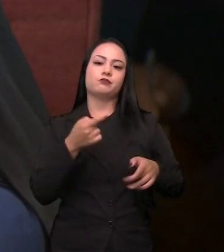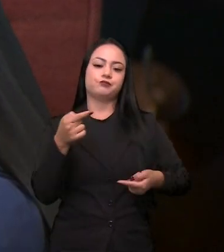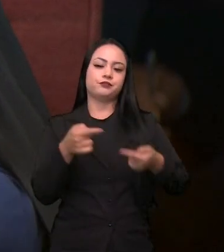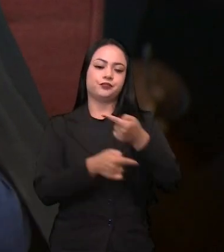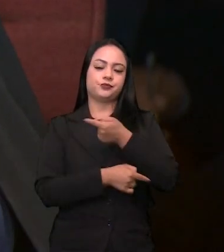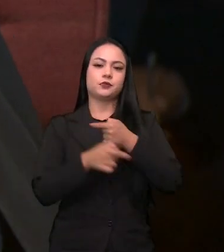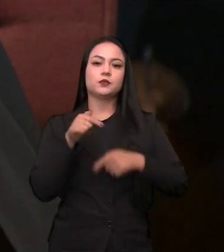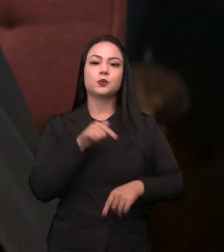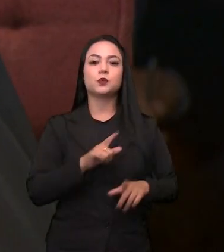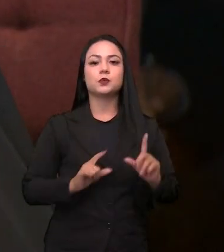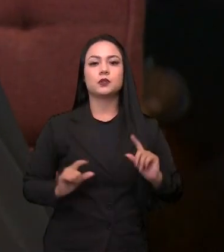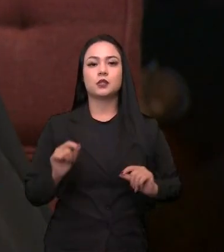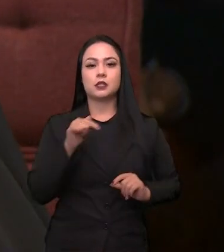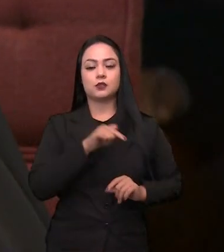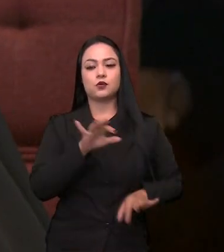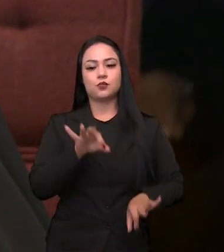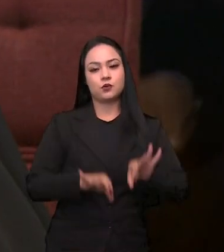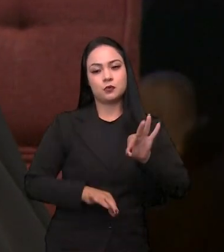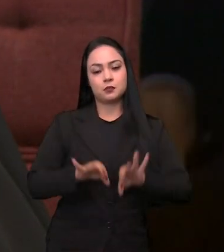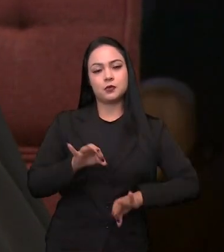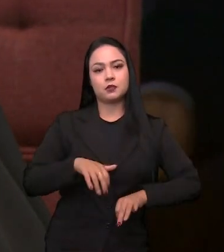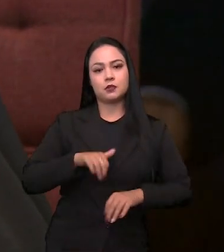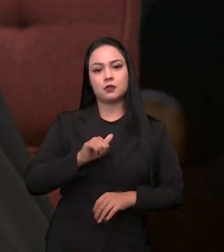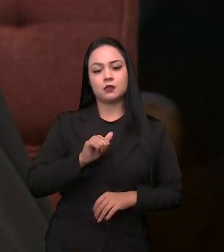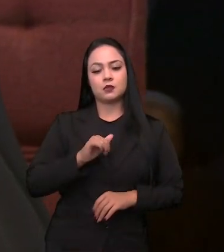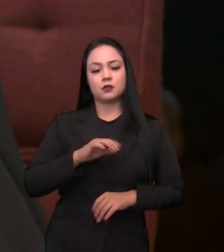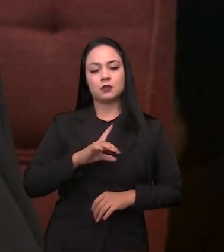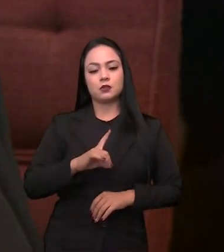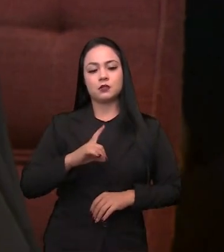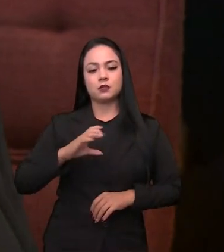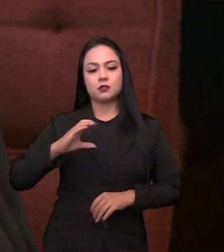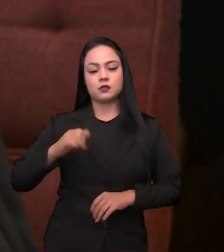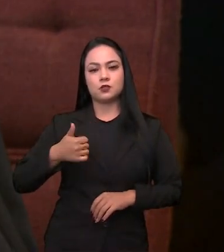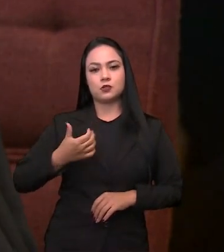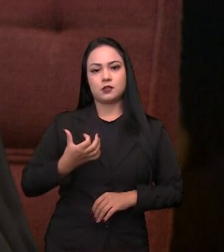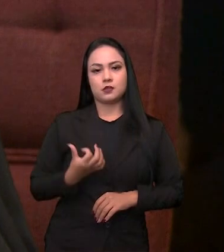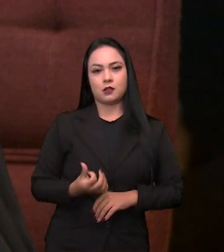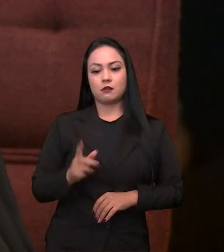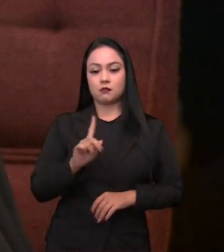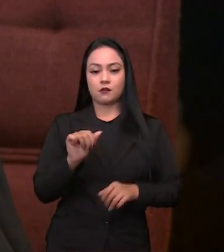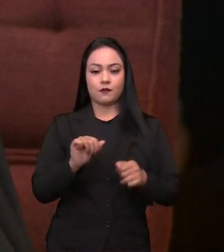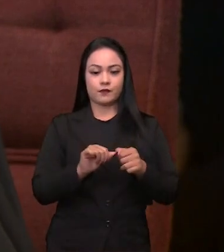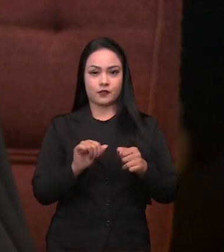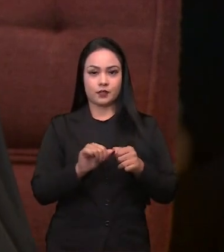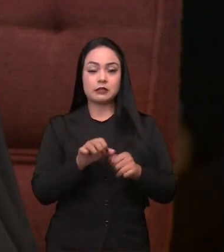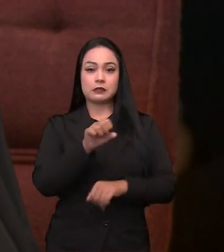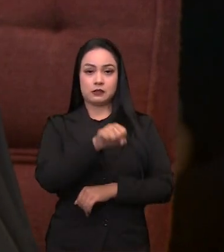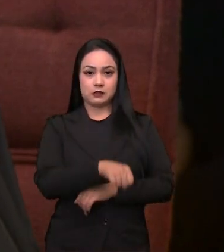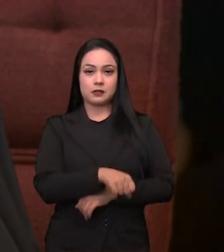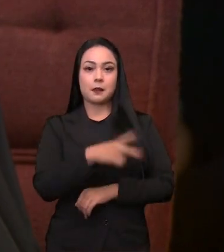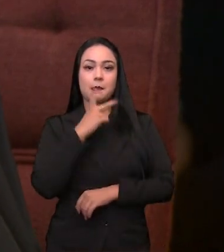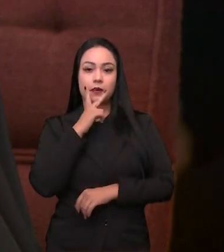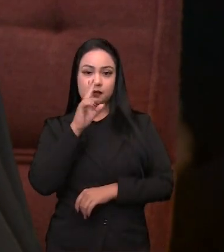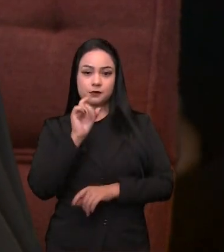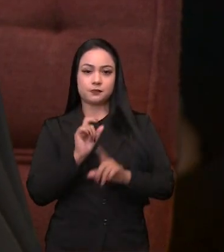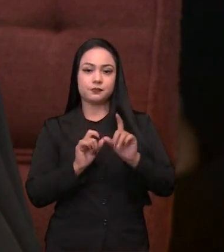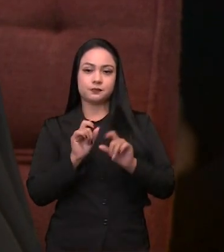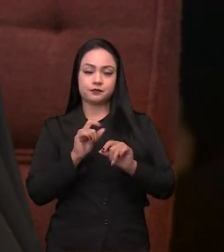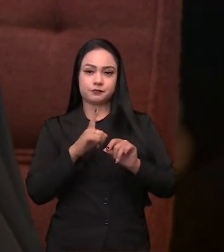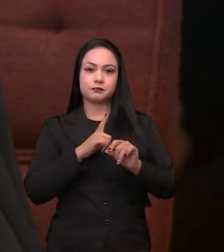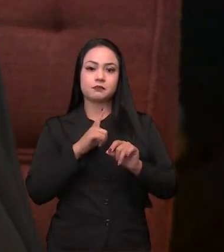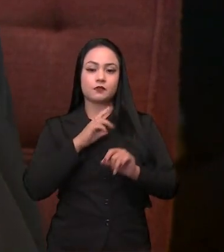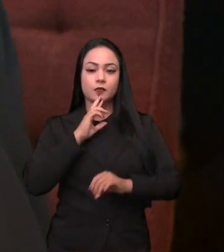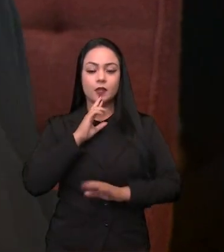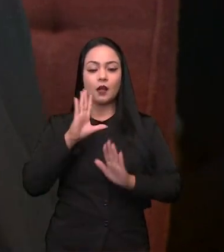com esse julgamento da DC 166 só que ao não fazer-lo Aí sim me parece que ele dá margem a